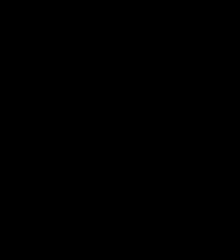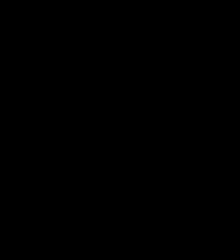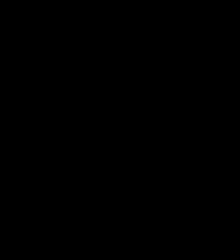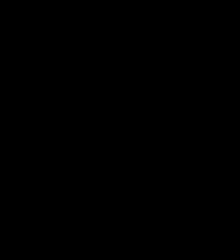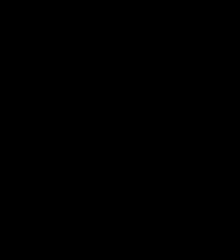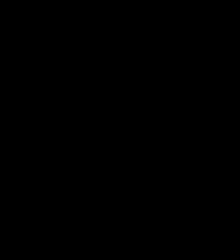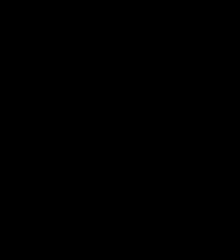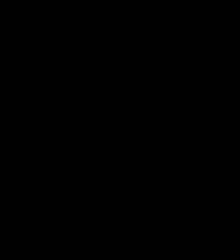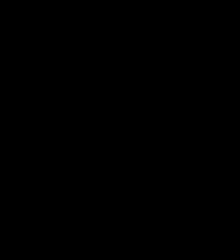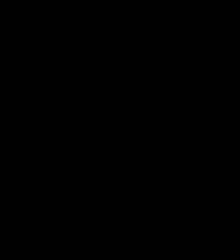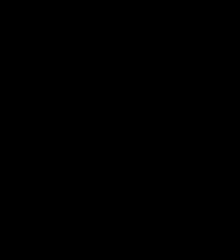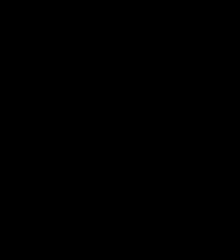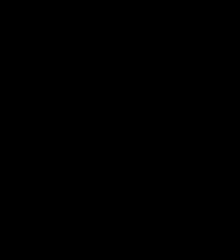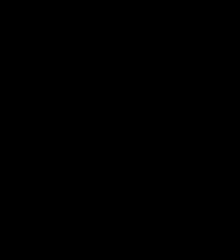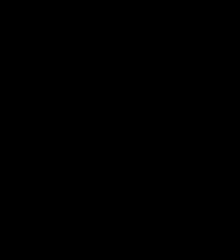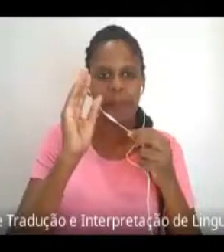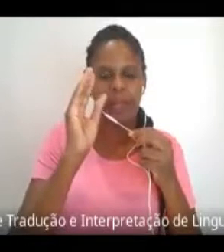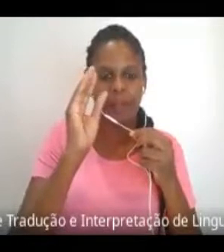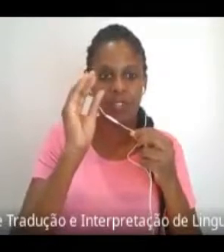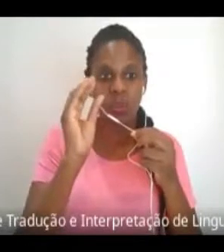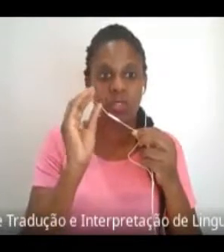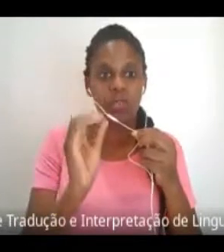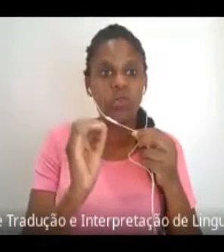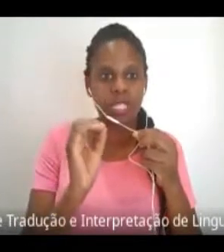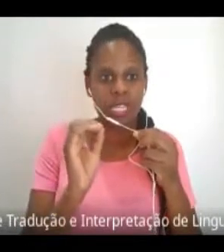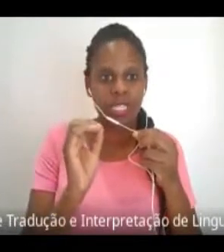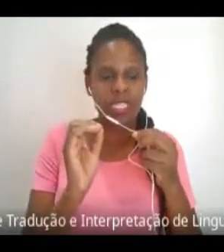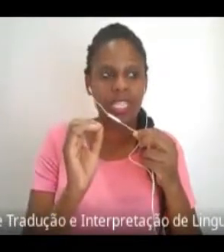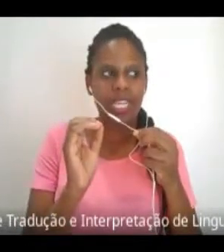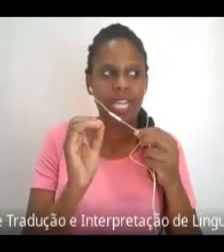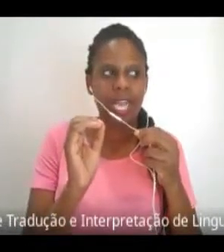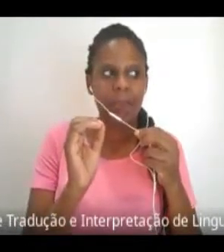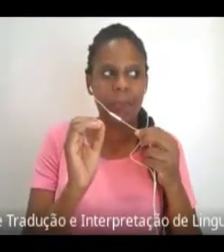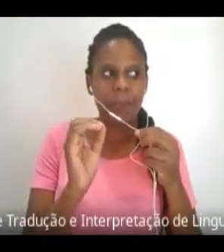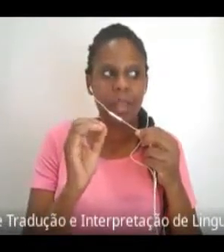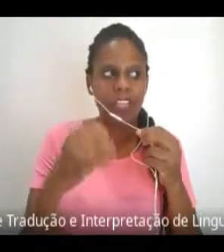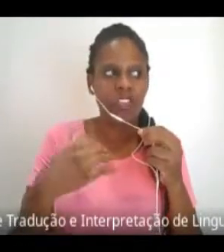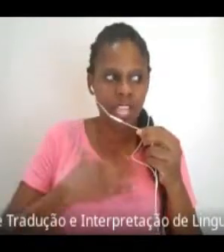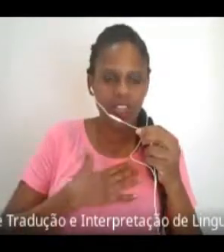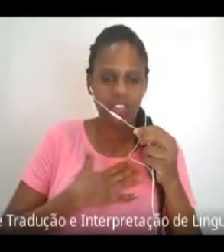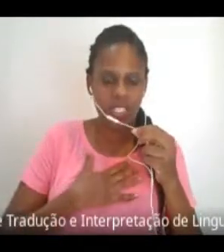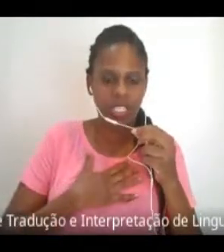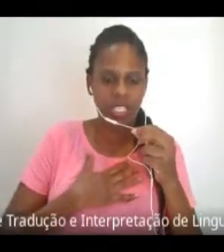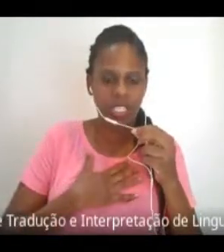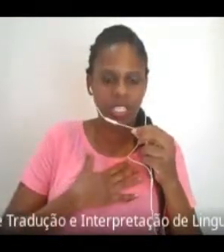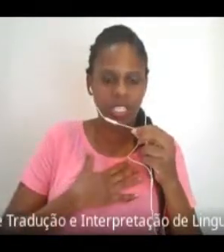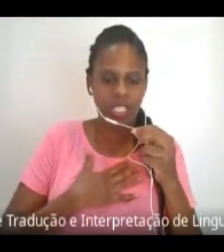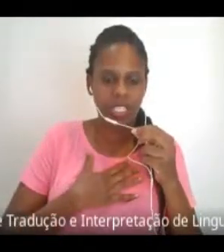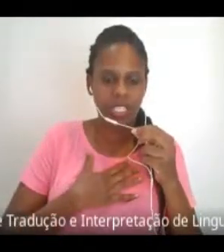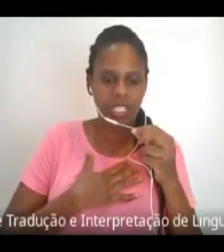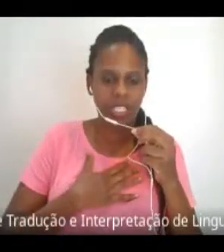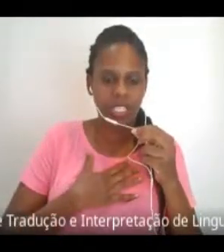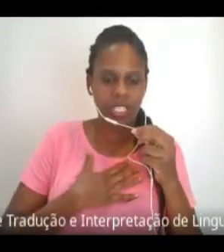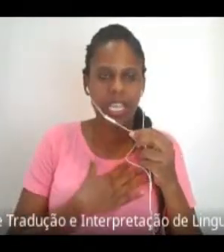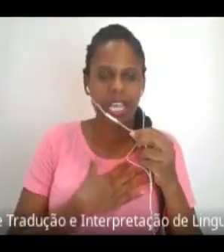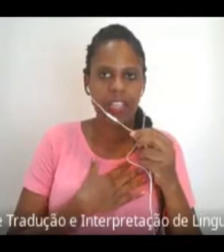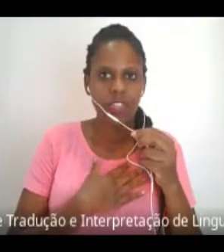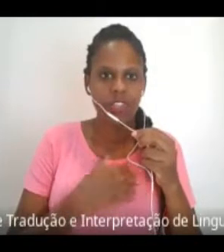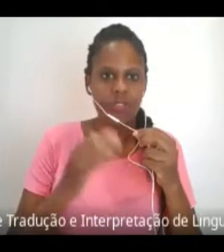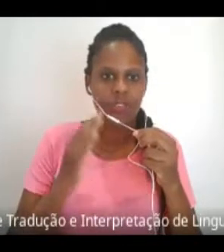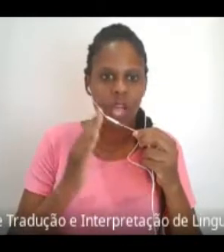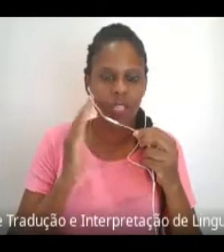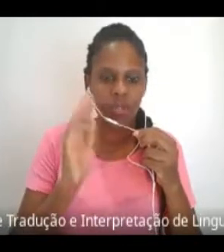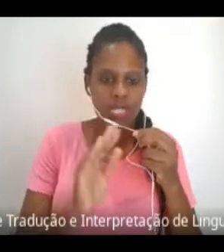Libras, língua e visualidade. A pessoa surda, pra gente,